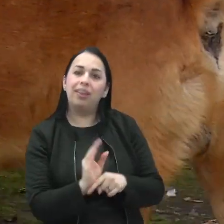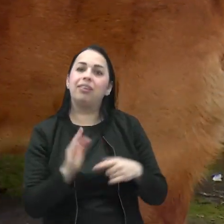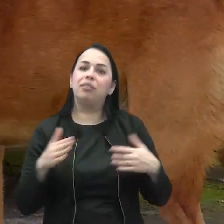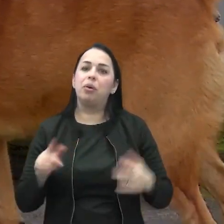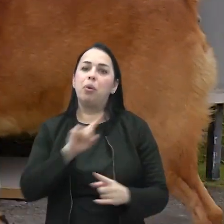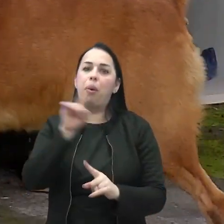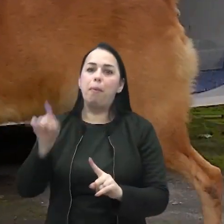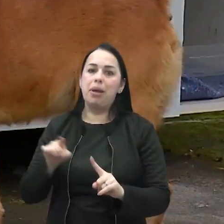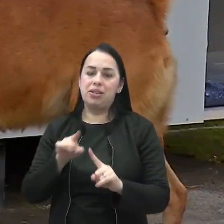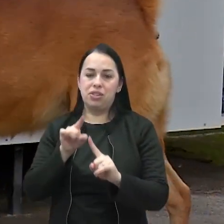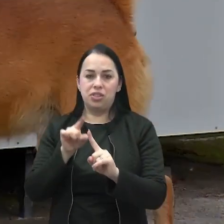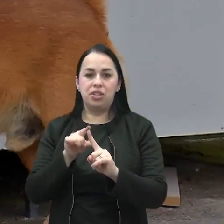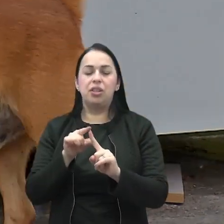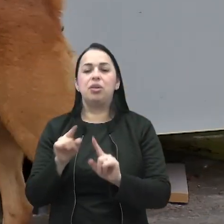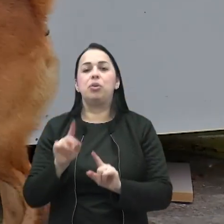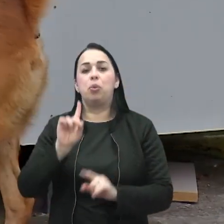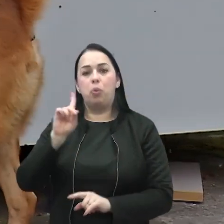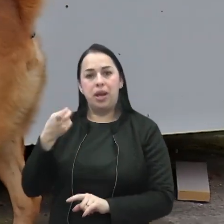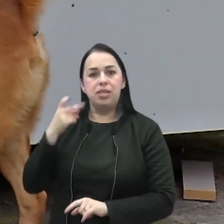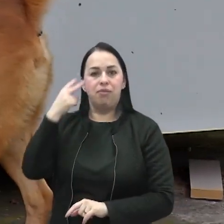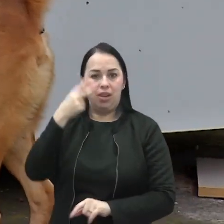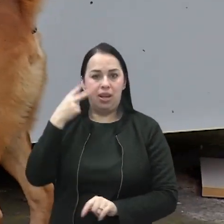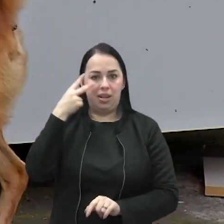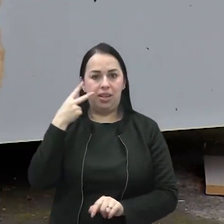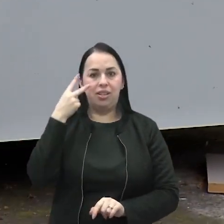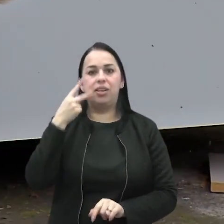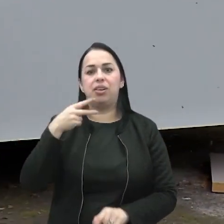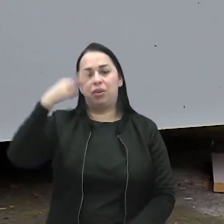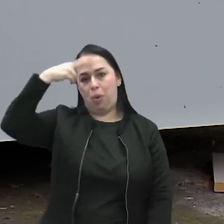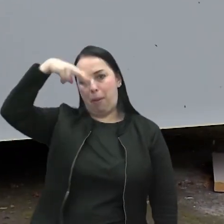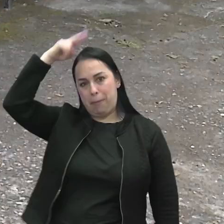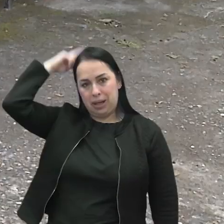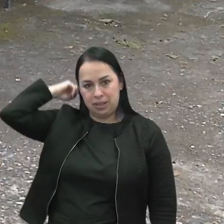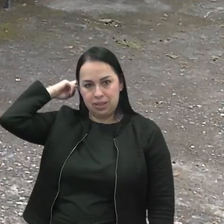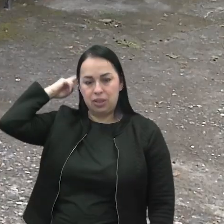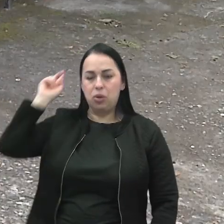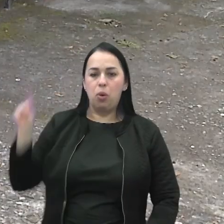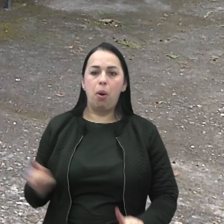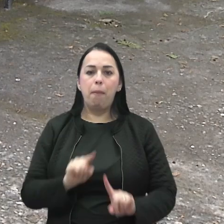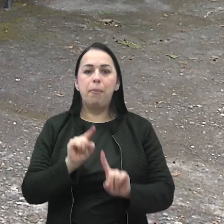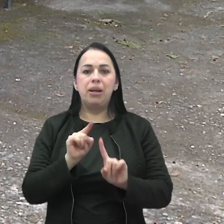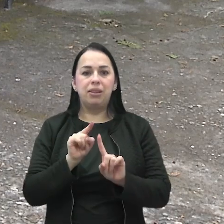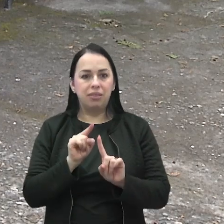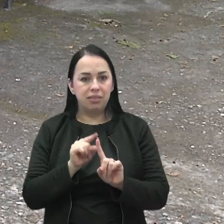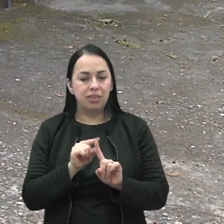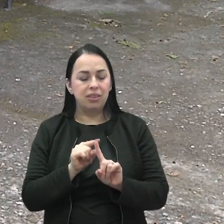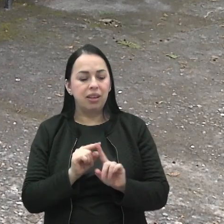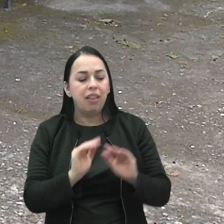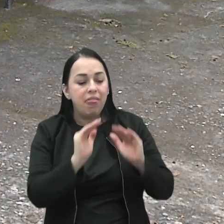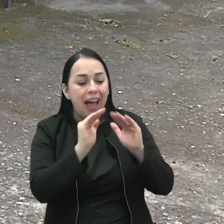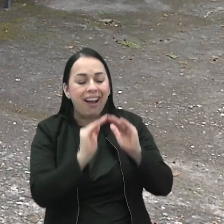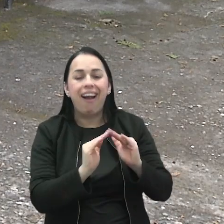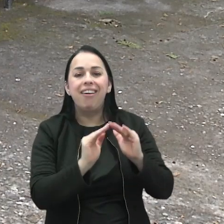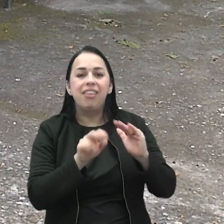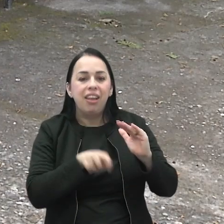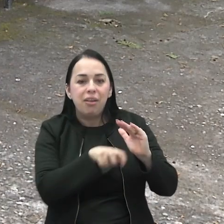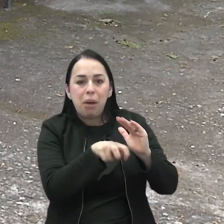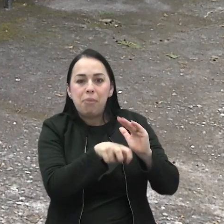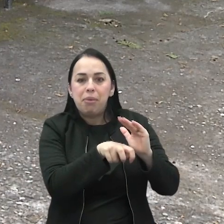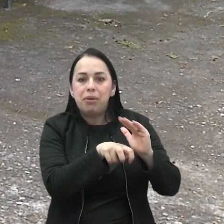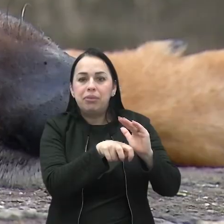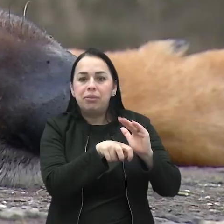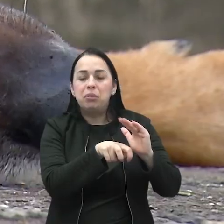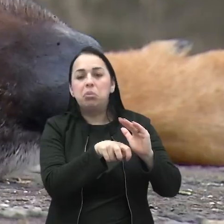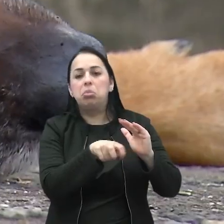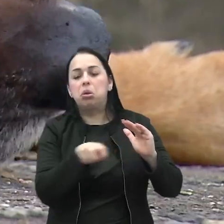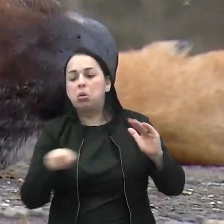A ideia partiu de uma lei do ex-vereador Robertinho da Padaria. A meta é garantir abrigo e proteção para os